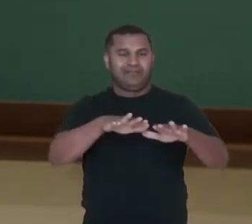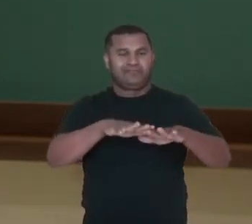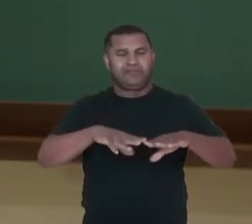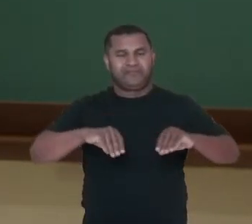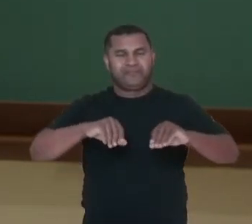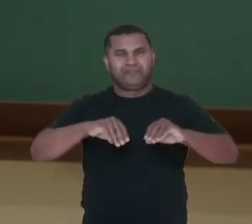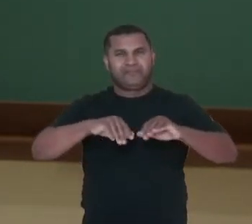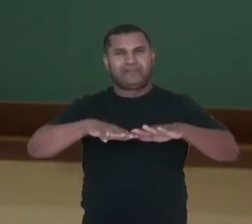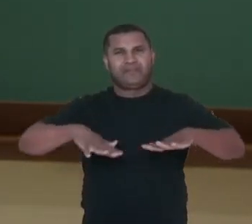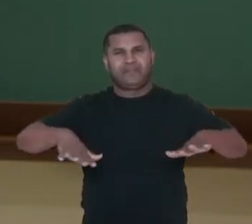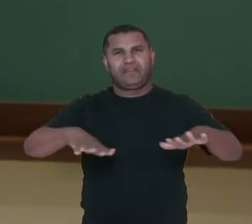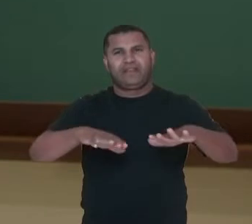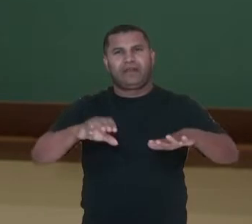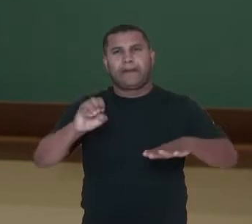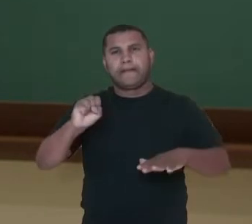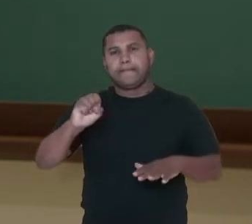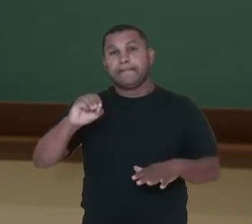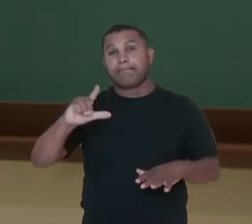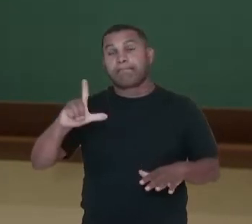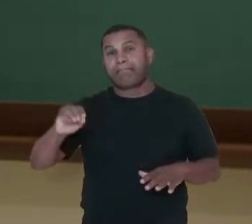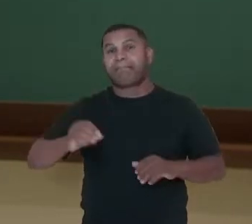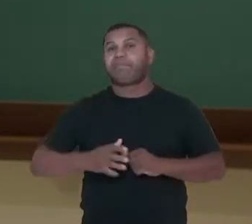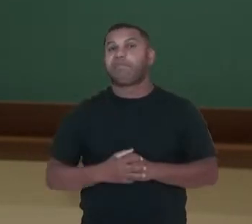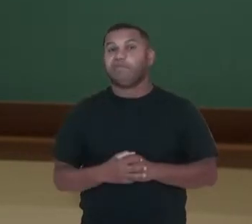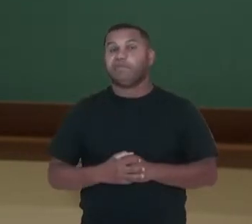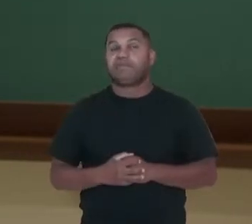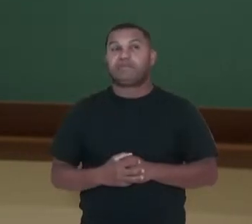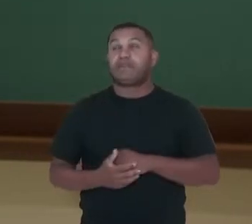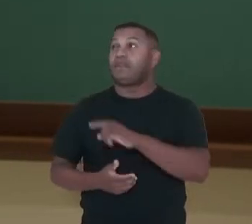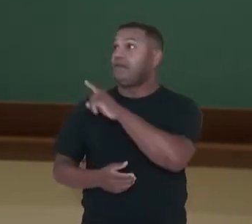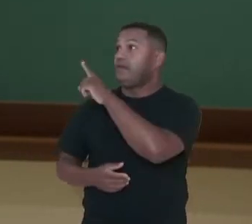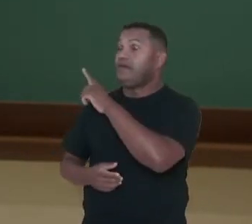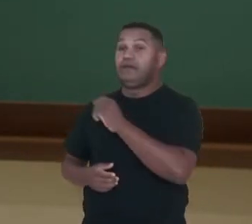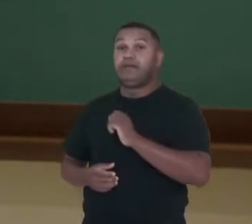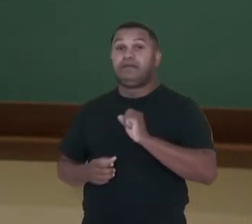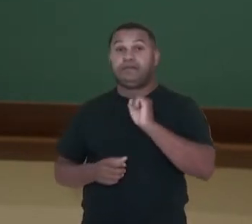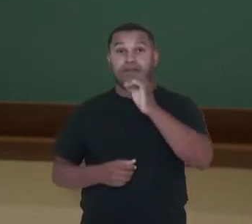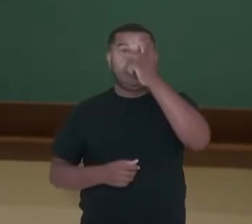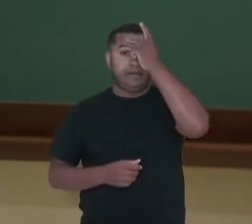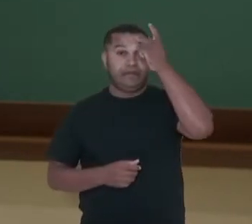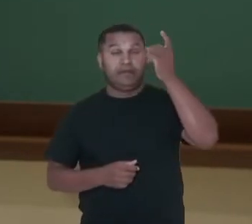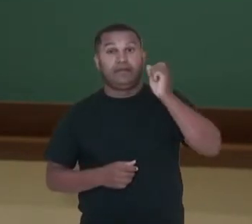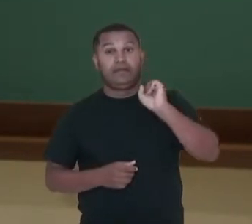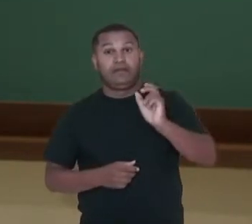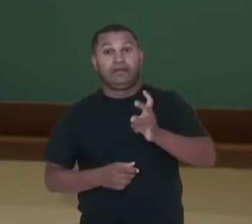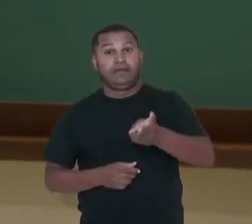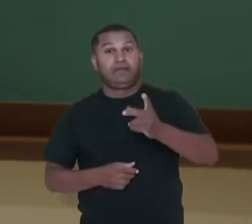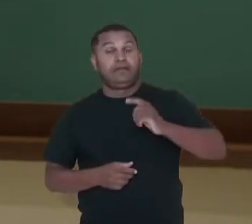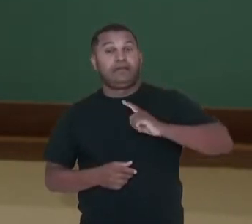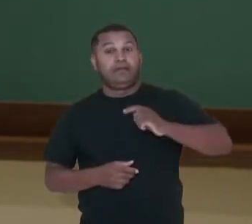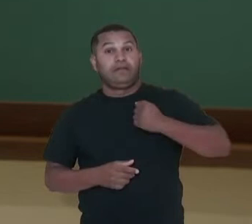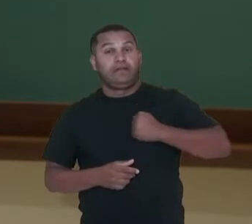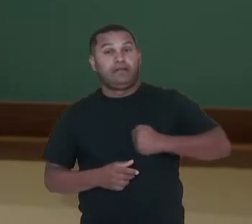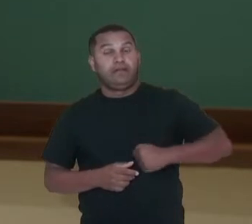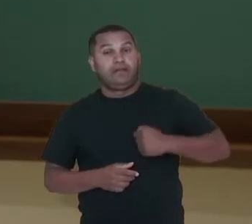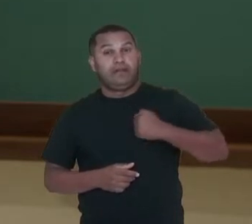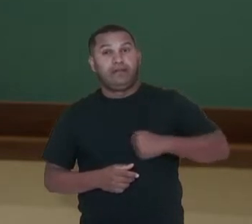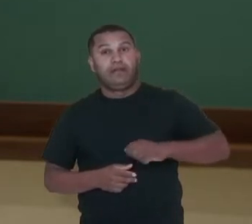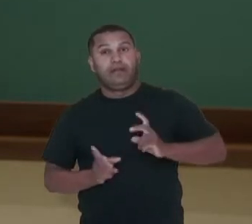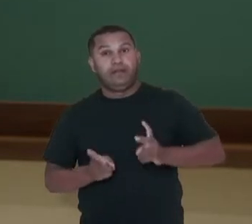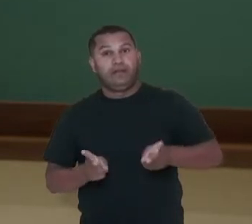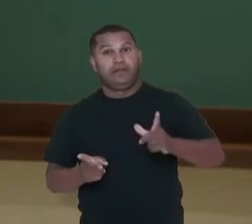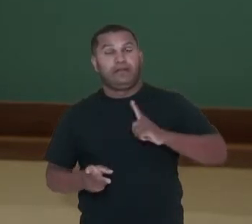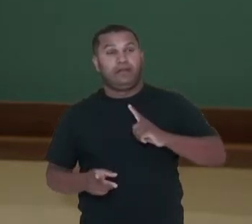aquelas fezes contaminadas pelo esquistossoma, né? Depositada ali no solo, vai se desenvolver dentro de um caramujo, que vai